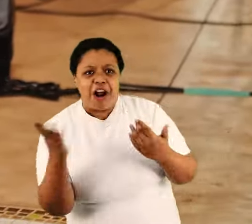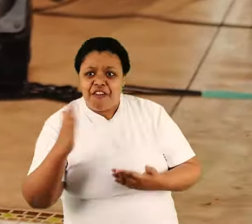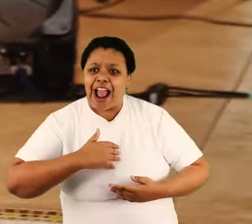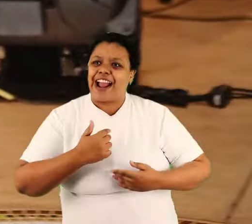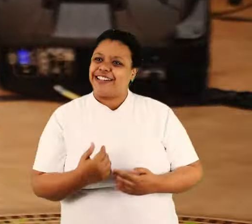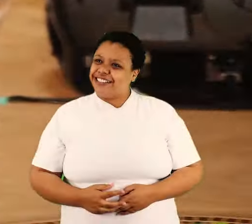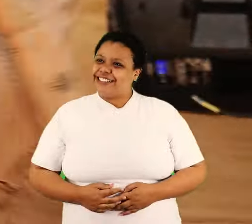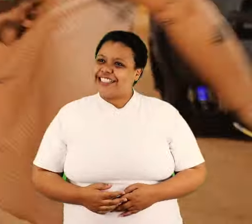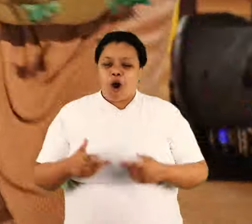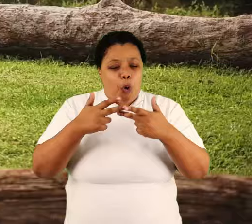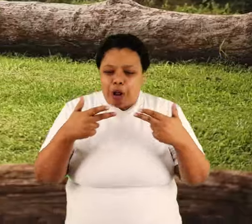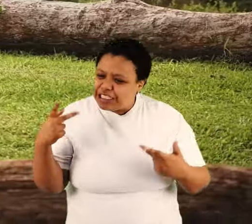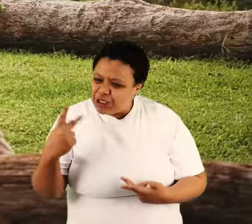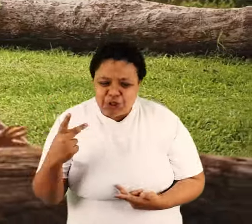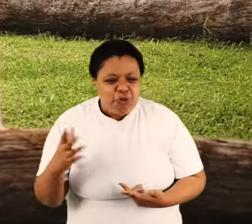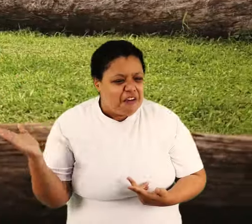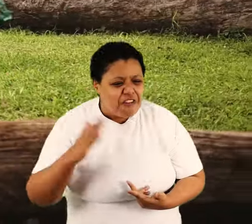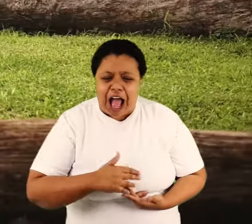patua.